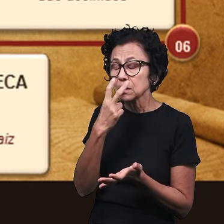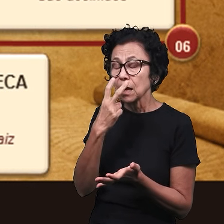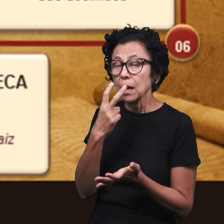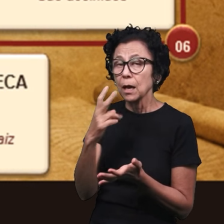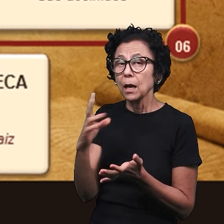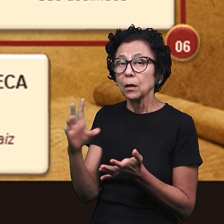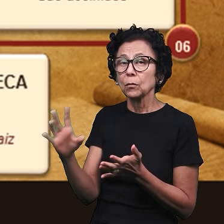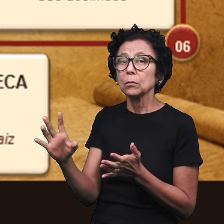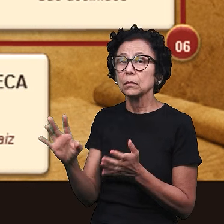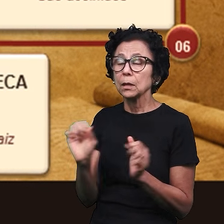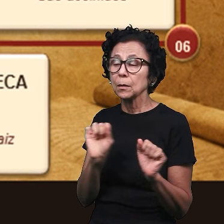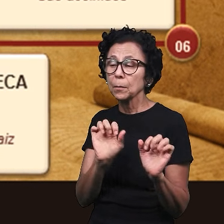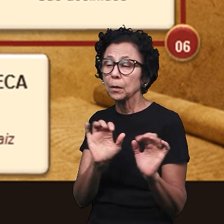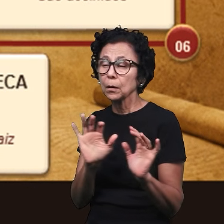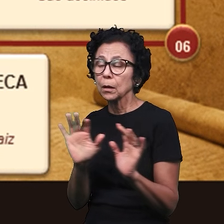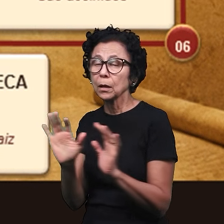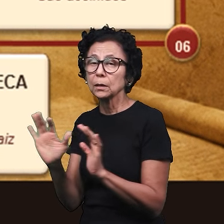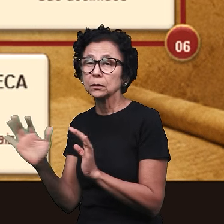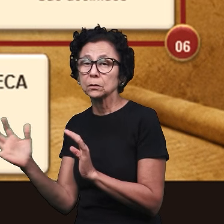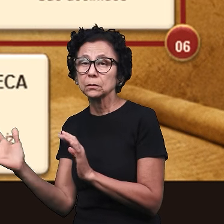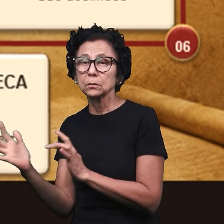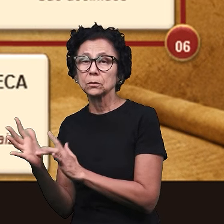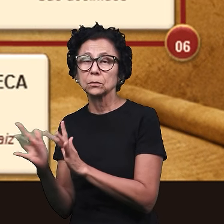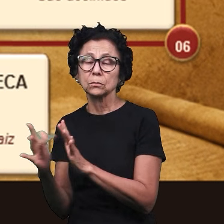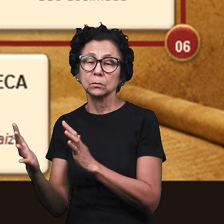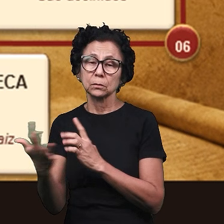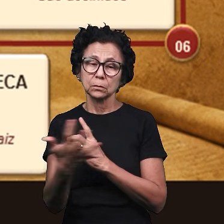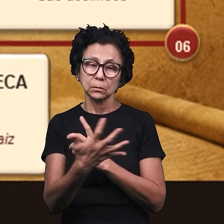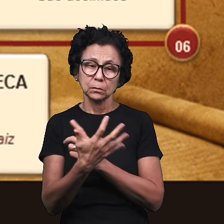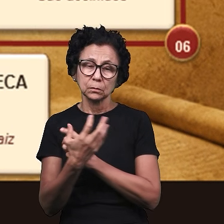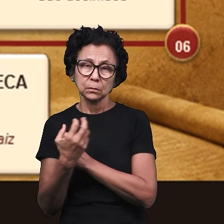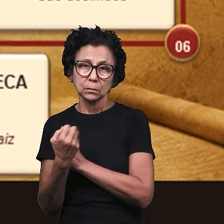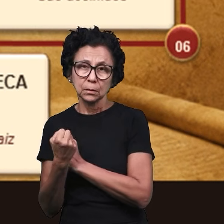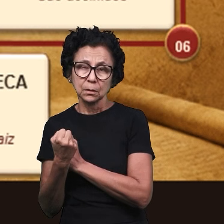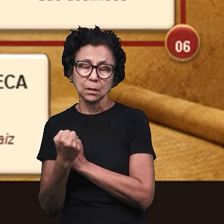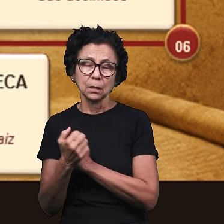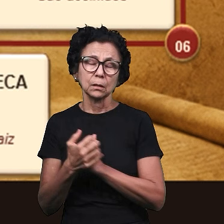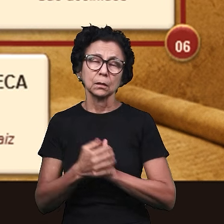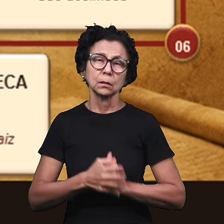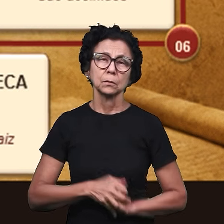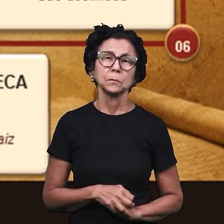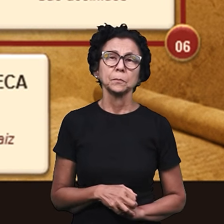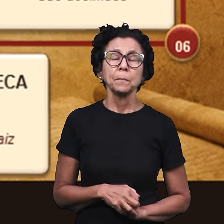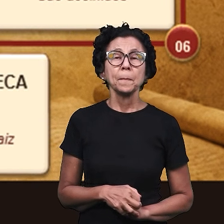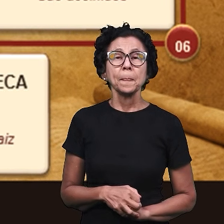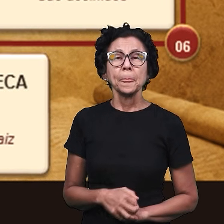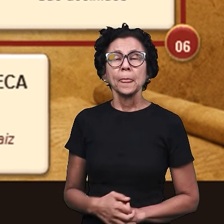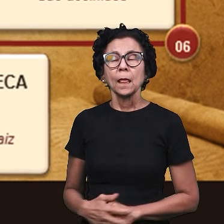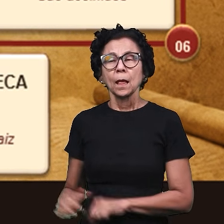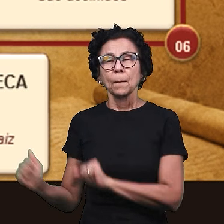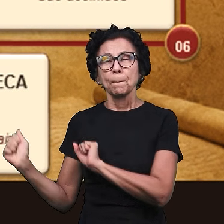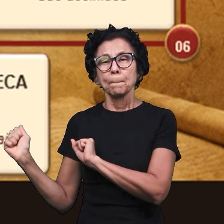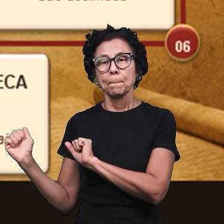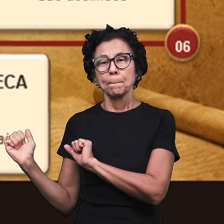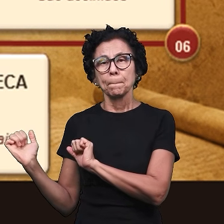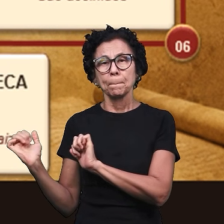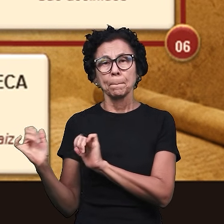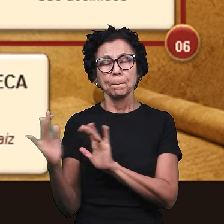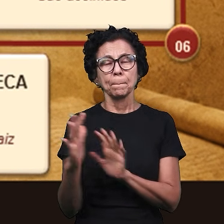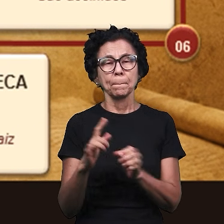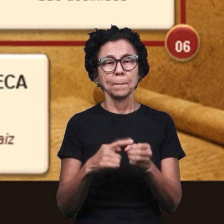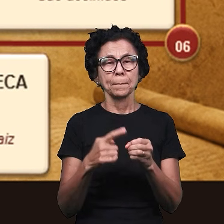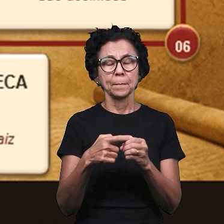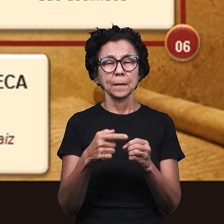de Jesus, né? E são aceitos, são acolhidos por Jesus. Quando eles retornam agora para